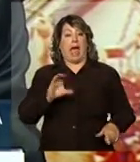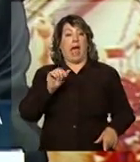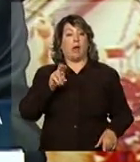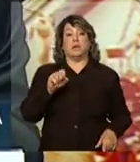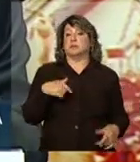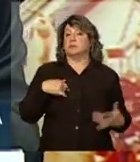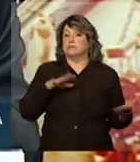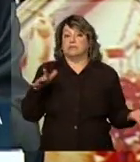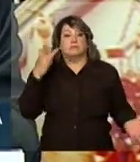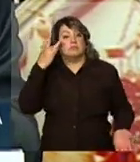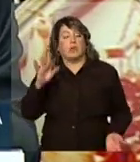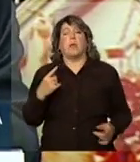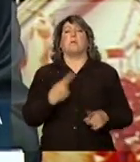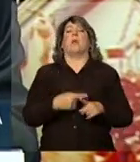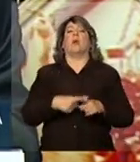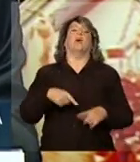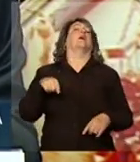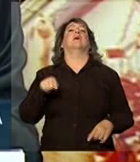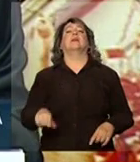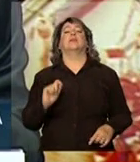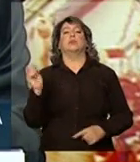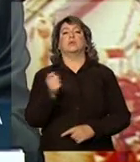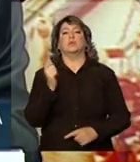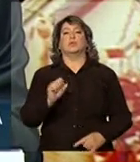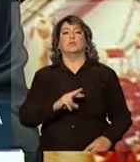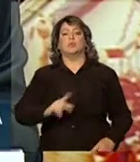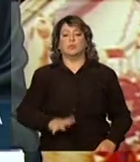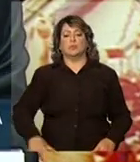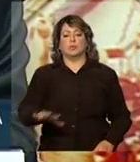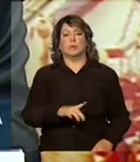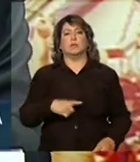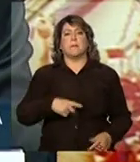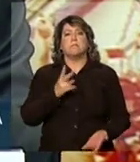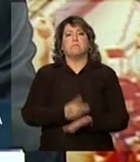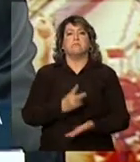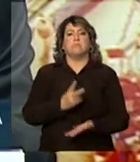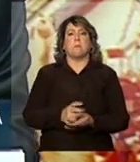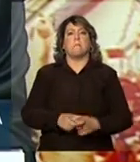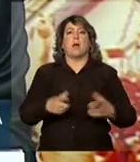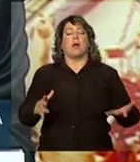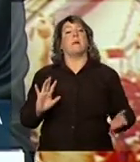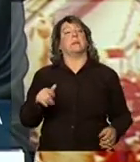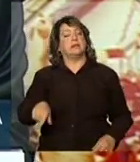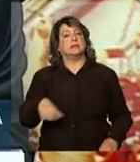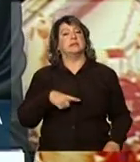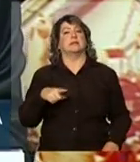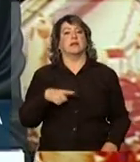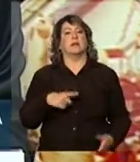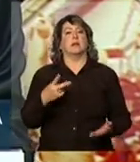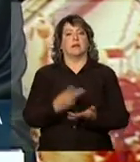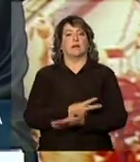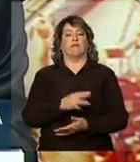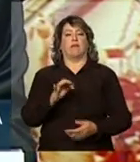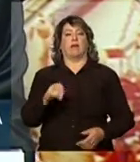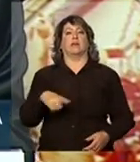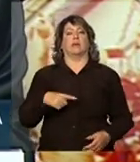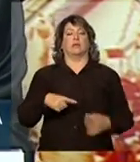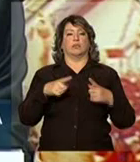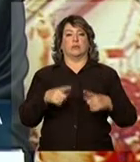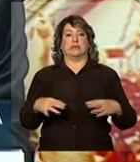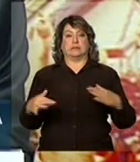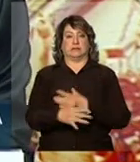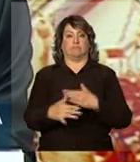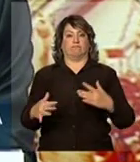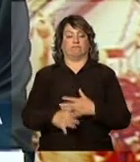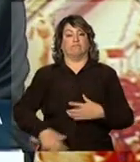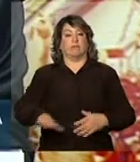sabe. Por que é que o Rio Grande do Sul tem uma prevalência maior? Mas a gente sabe que é um fato que tem a prevalência maior na região metropolitana, e,